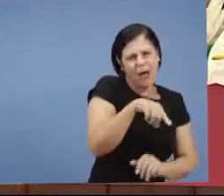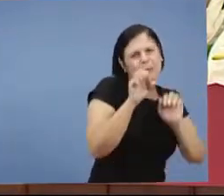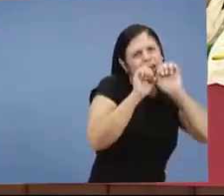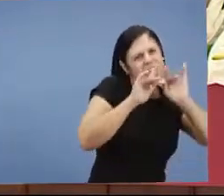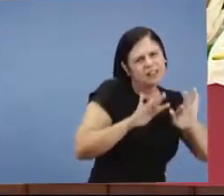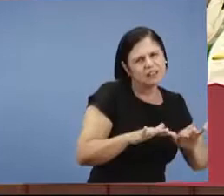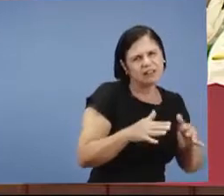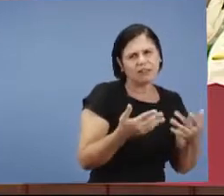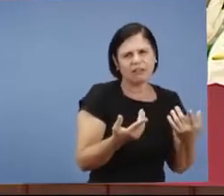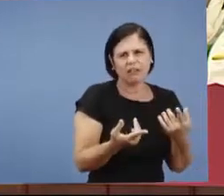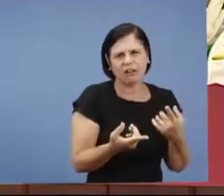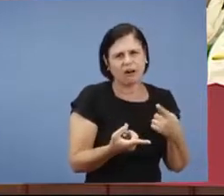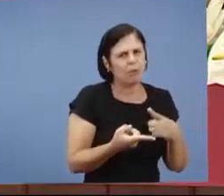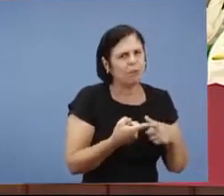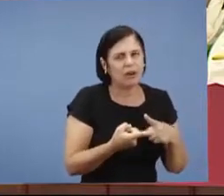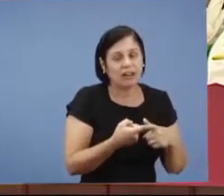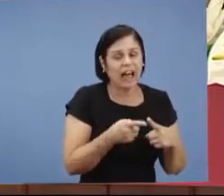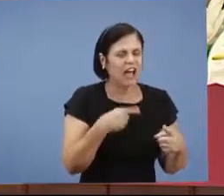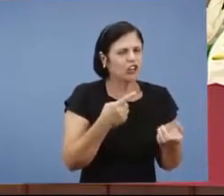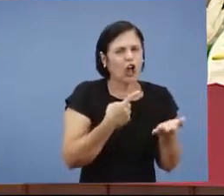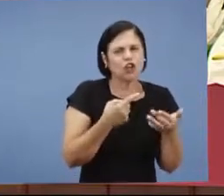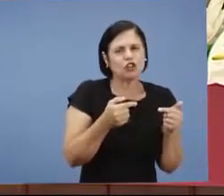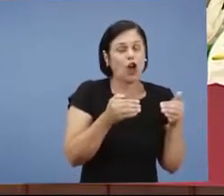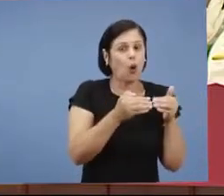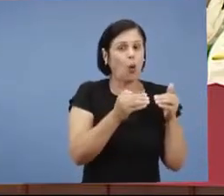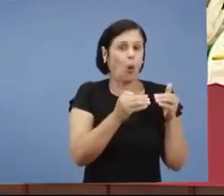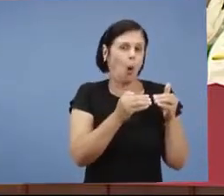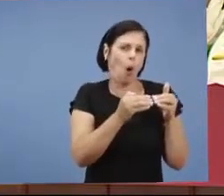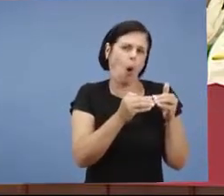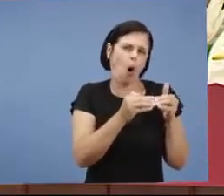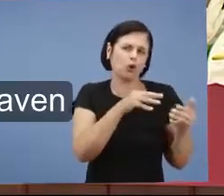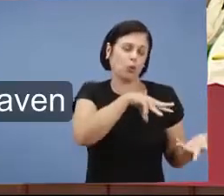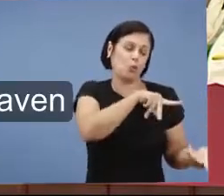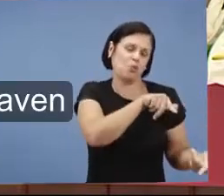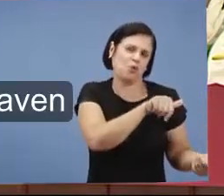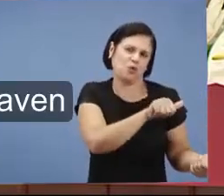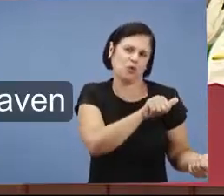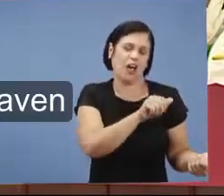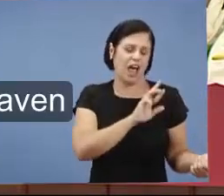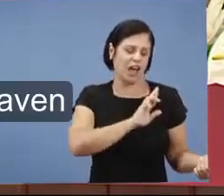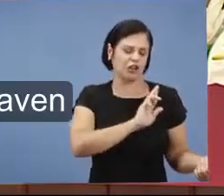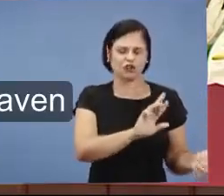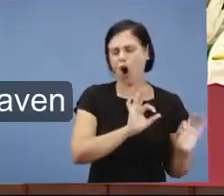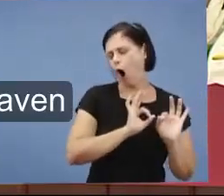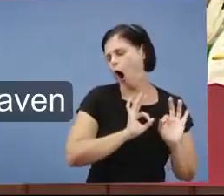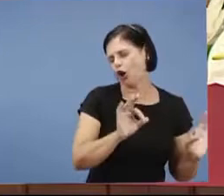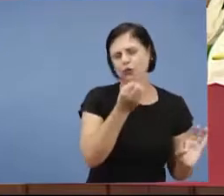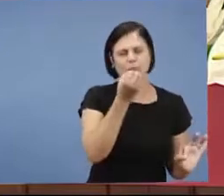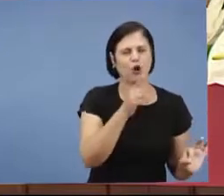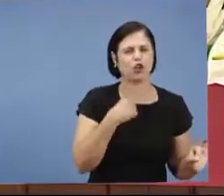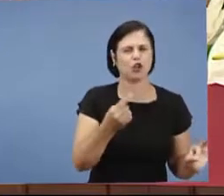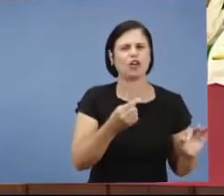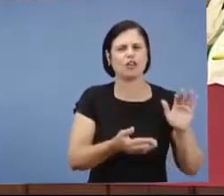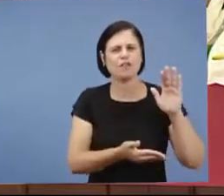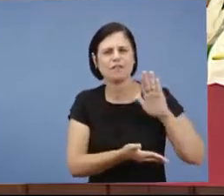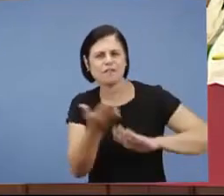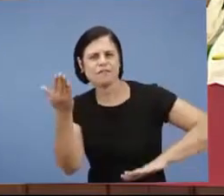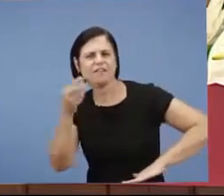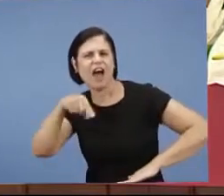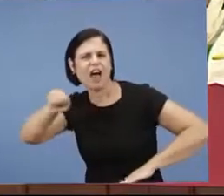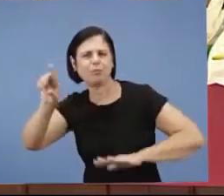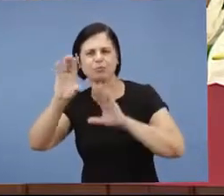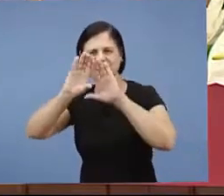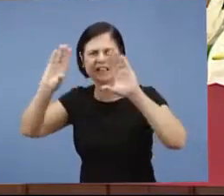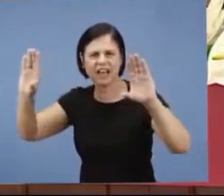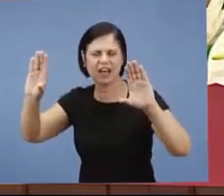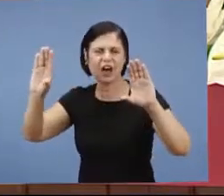porque todo mundo de acordo com eles de acordo com todo mundo, toda religião é boa, todo mundo vai para o céu, está ótimo, para